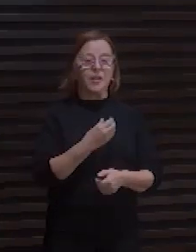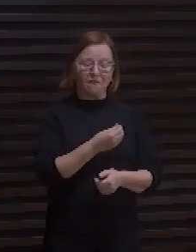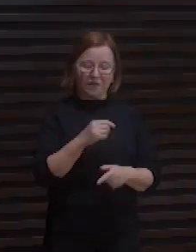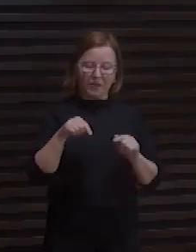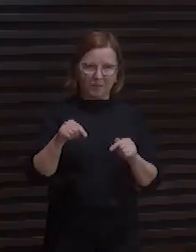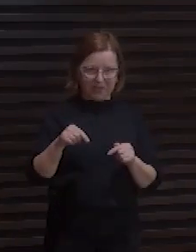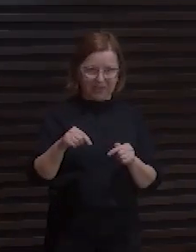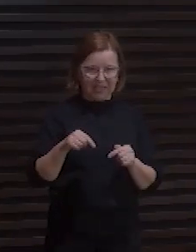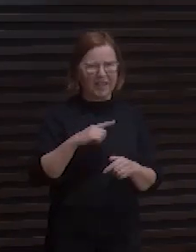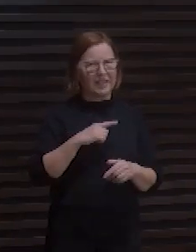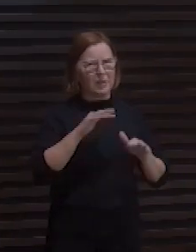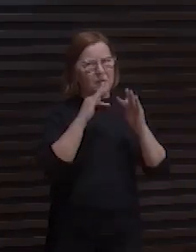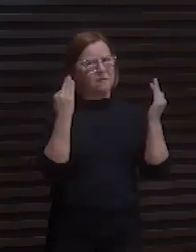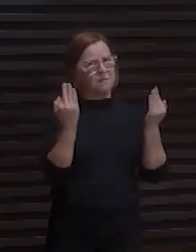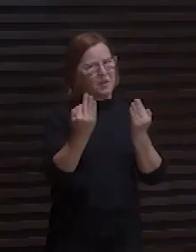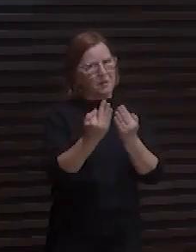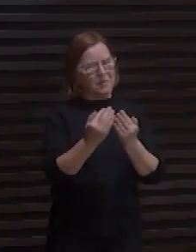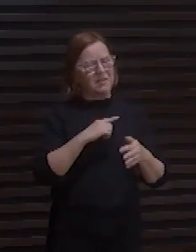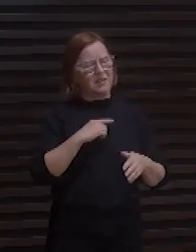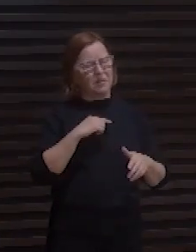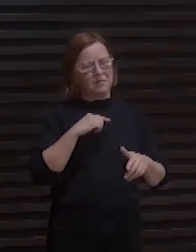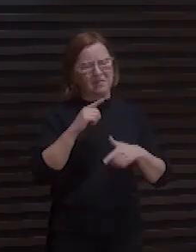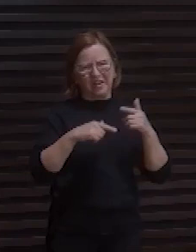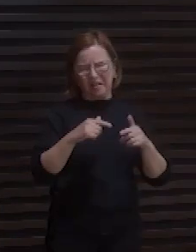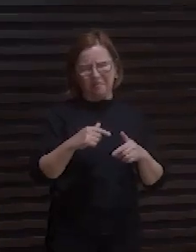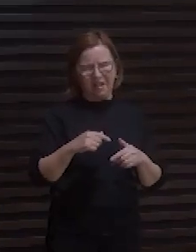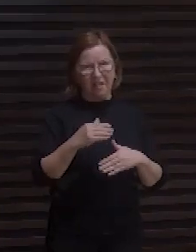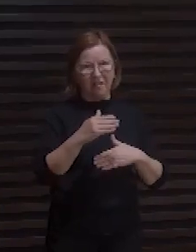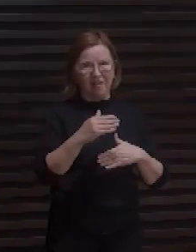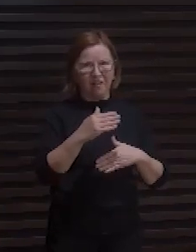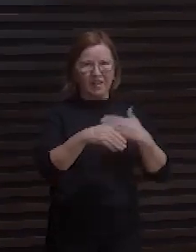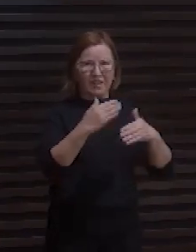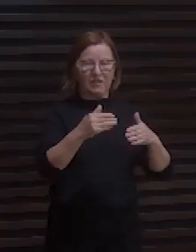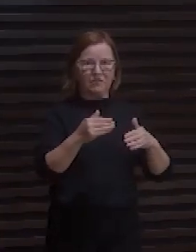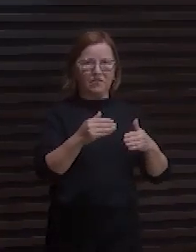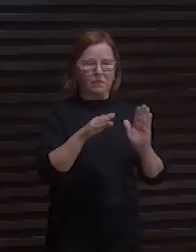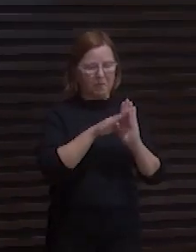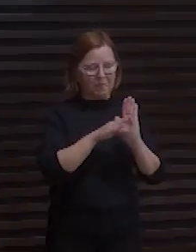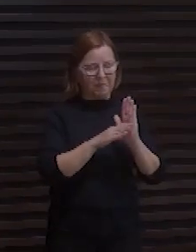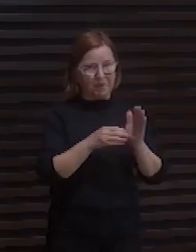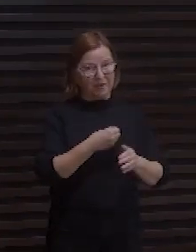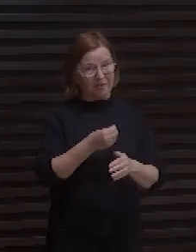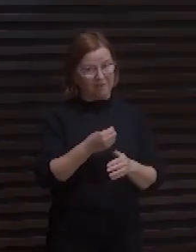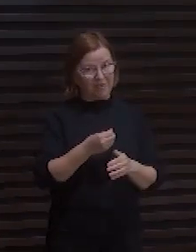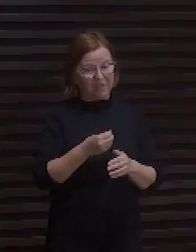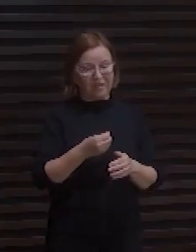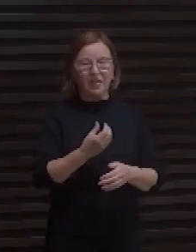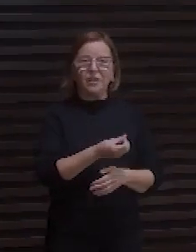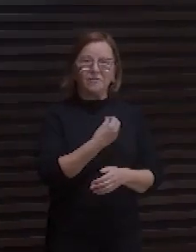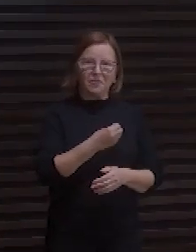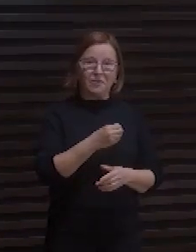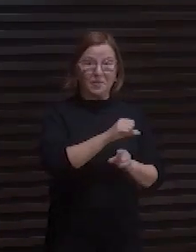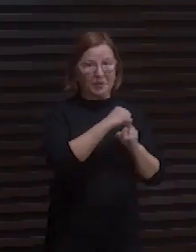e profissional, desenvolvemos projetos de vida, vivemos em sociedade e sob a égide de uma Constituição e